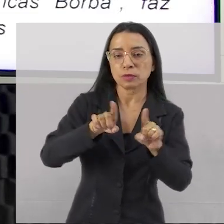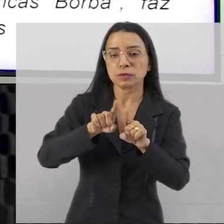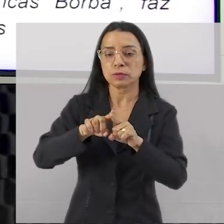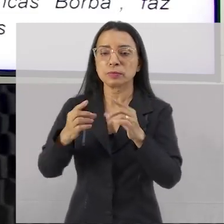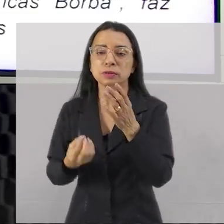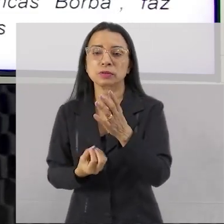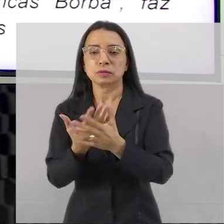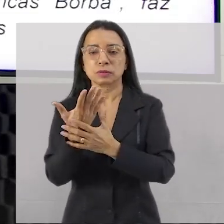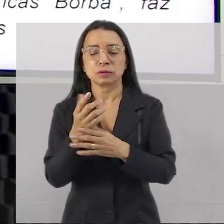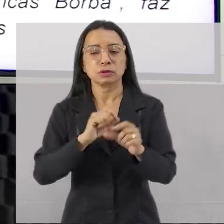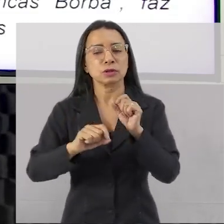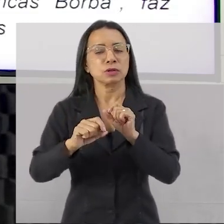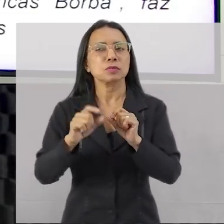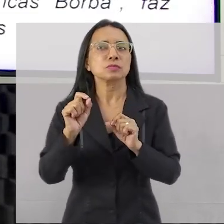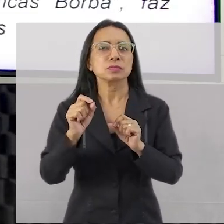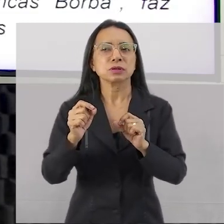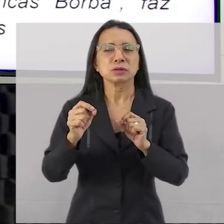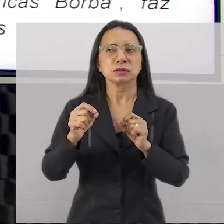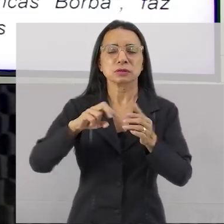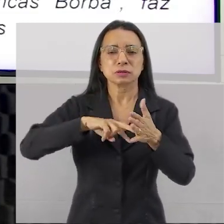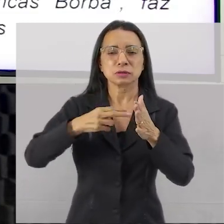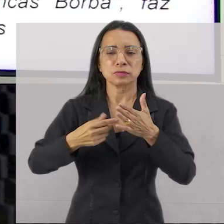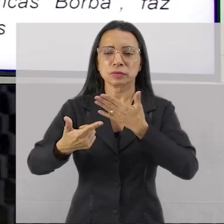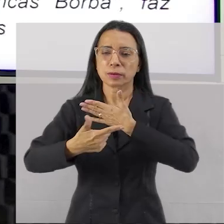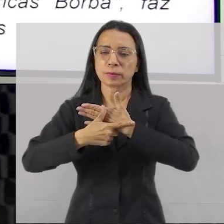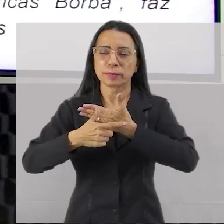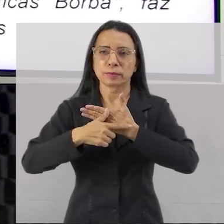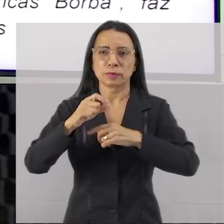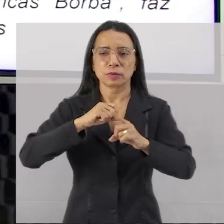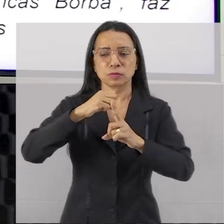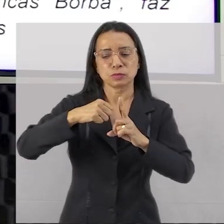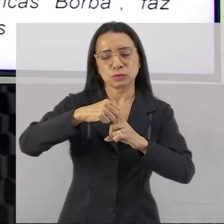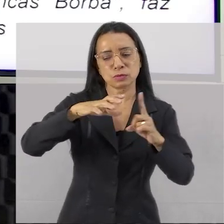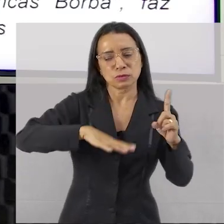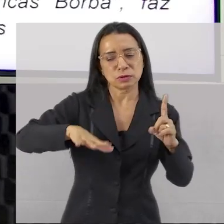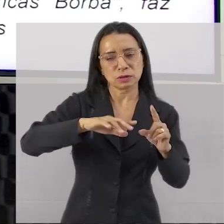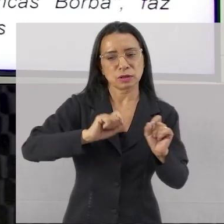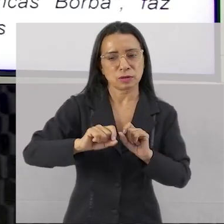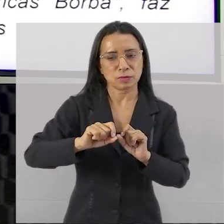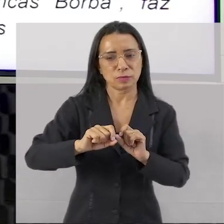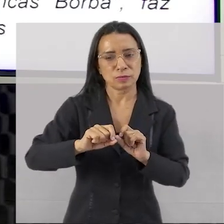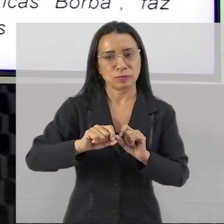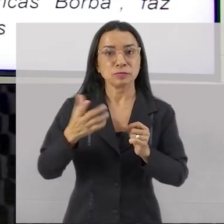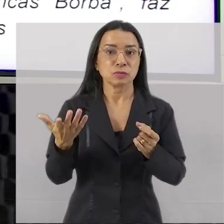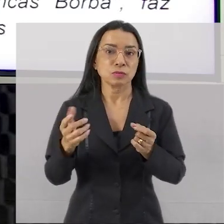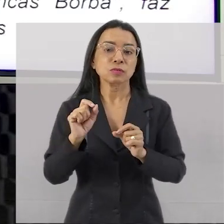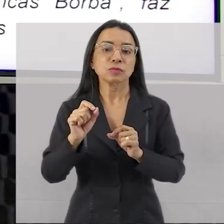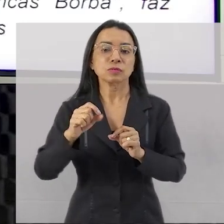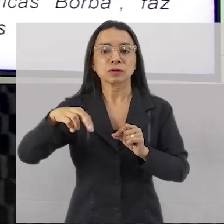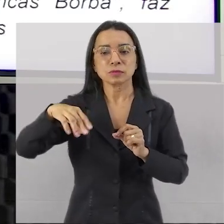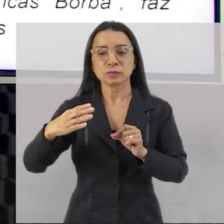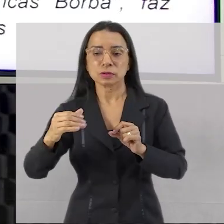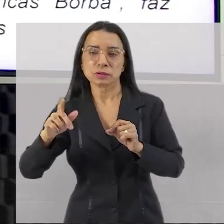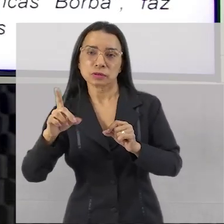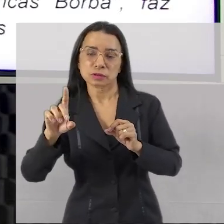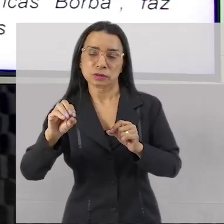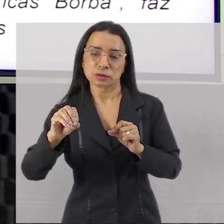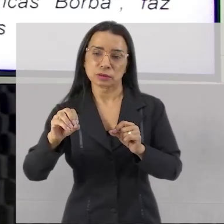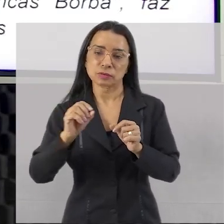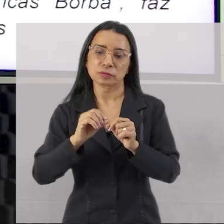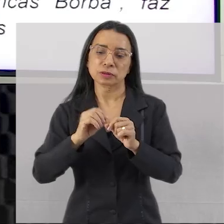É o que ele faz, ou o que ele fazia. O que Machado de Assis fazia? Escrevia. Então, escritor. Qual a